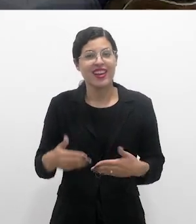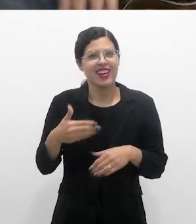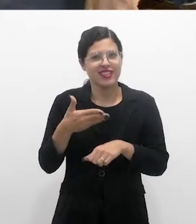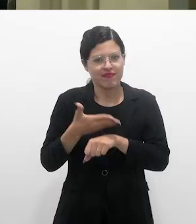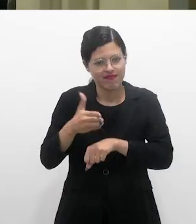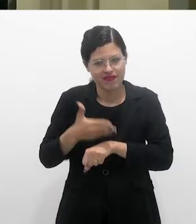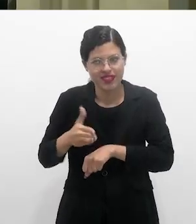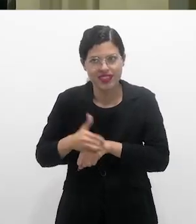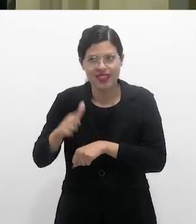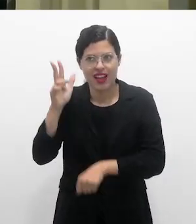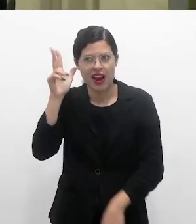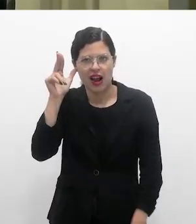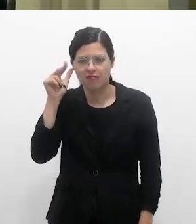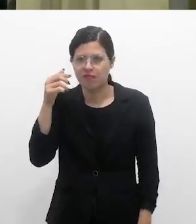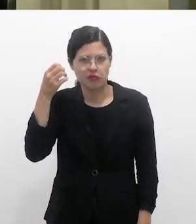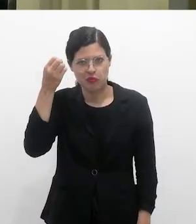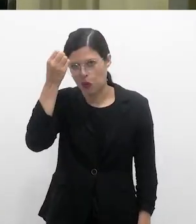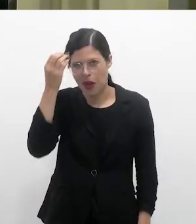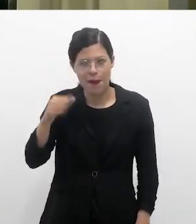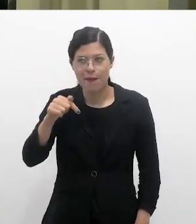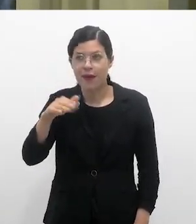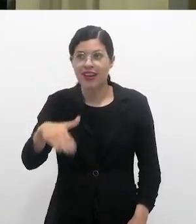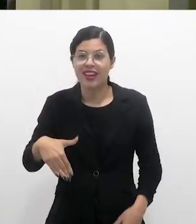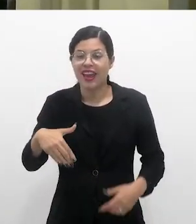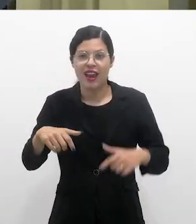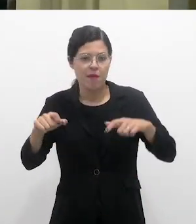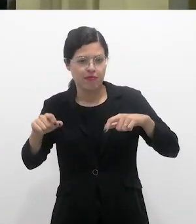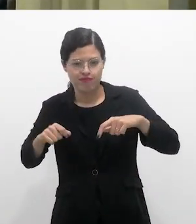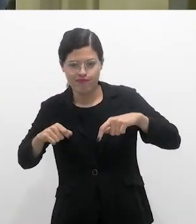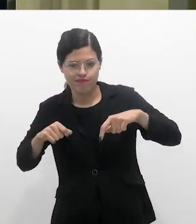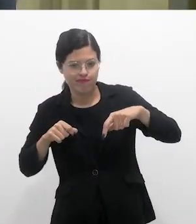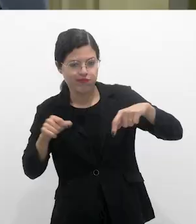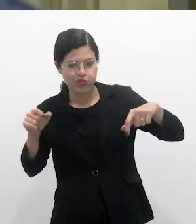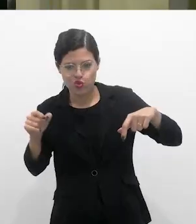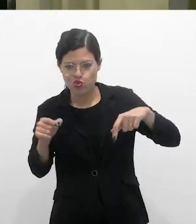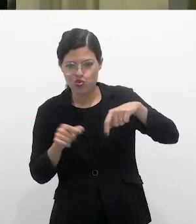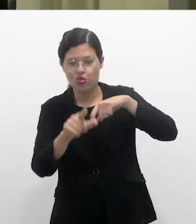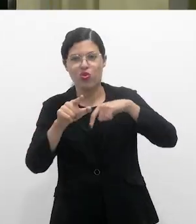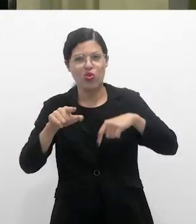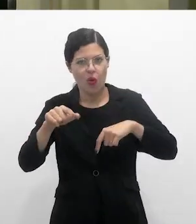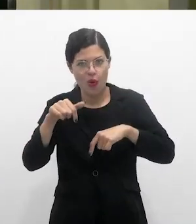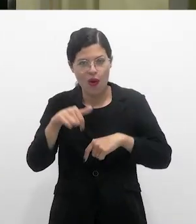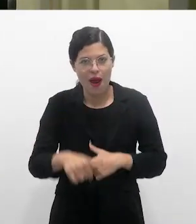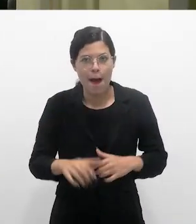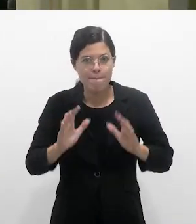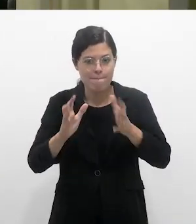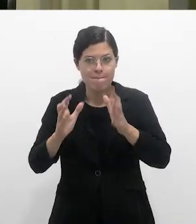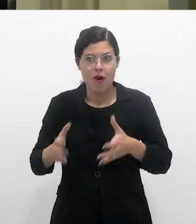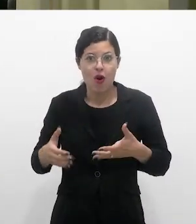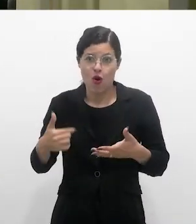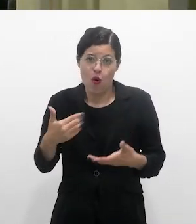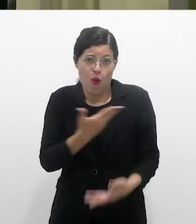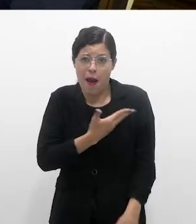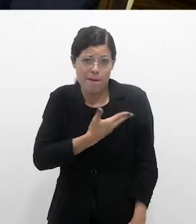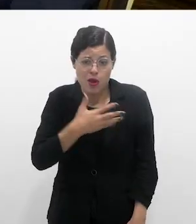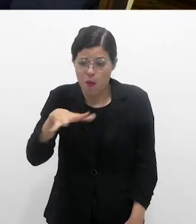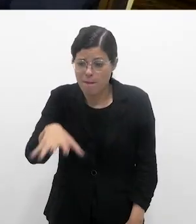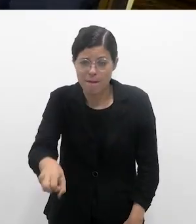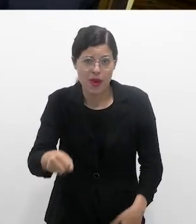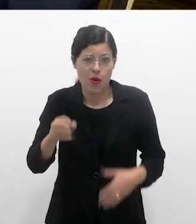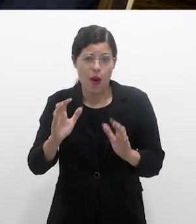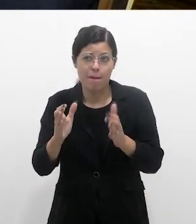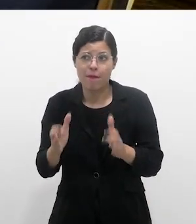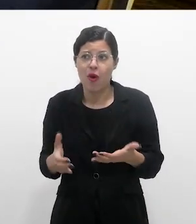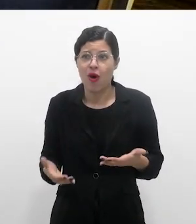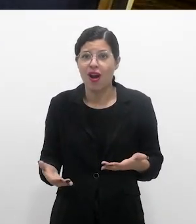na Gávea, alguém deles, não me lembro quem foi, deu um bico. A bola saiu quicando perto dos carros. Um amigo meu pegou a bola, começou a quicar, ninguém pediu,